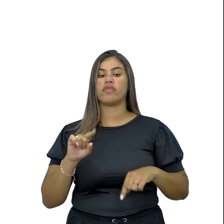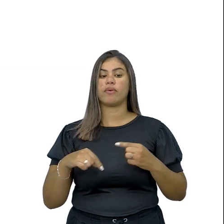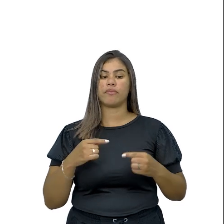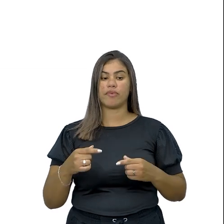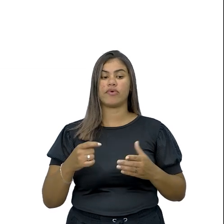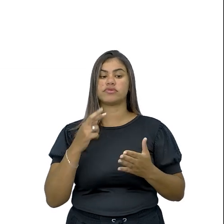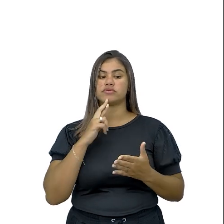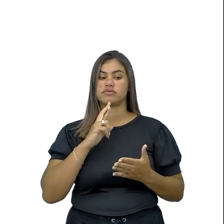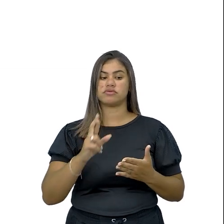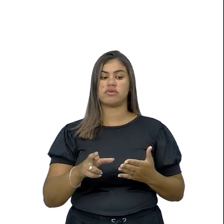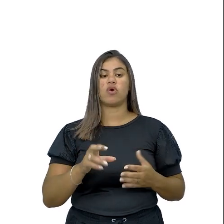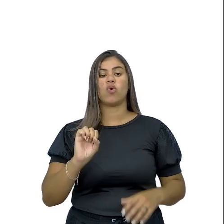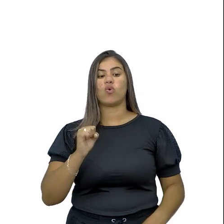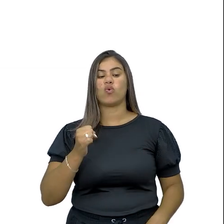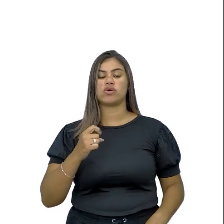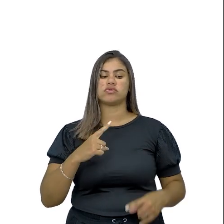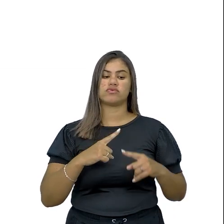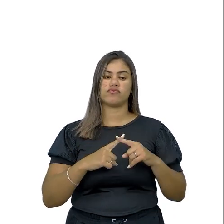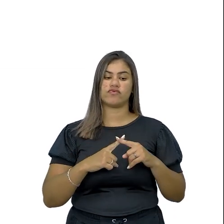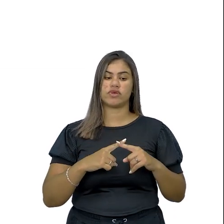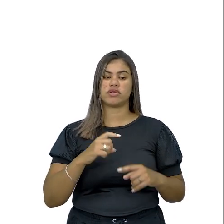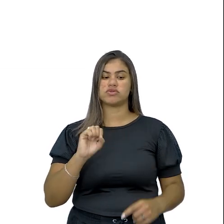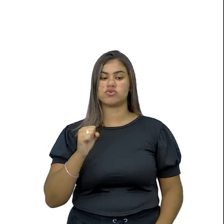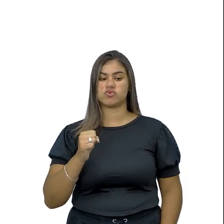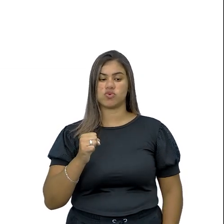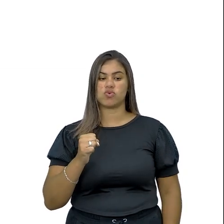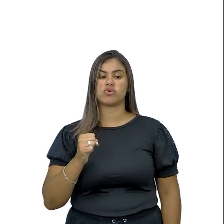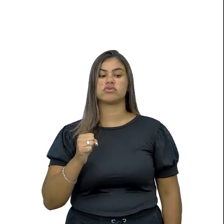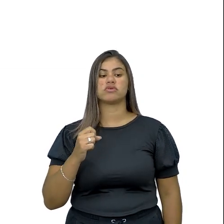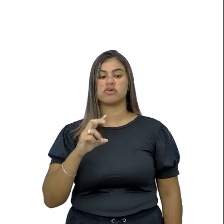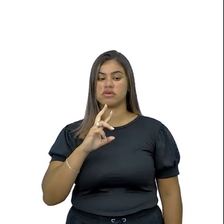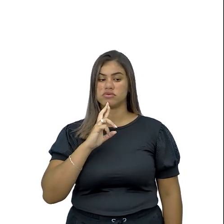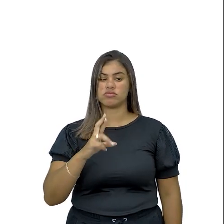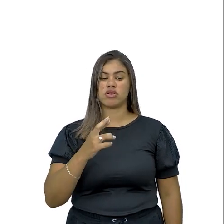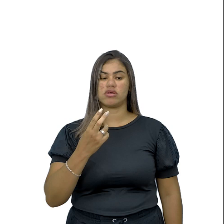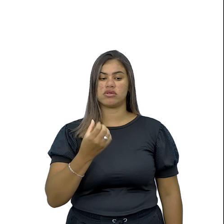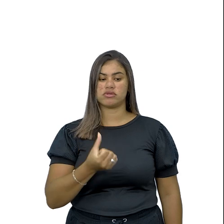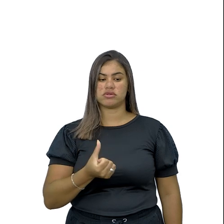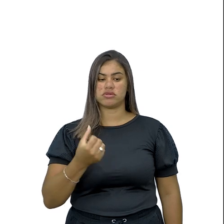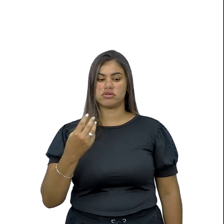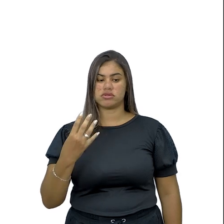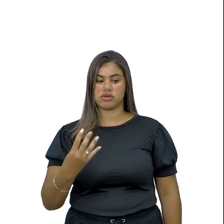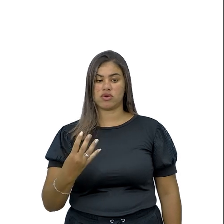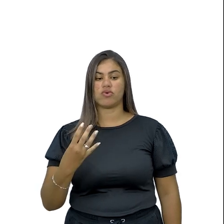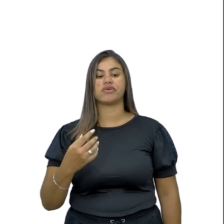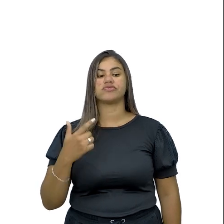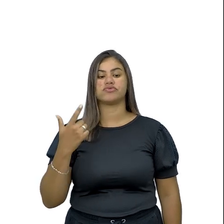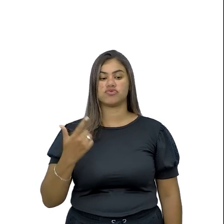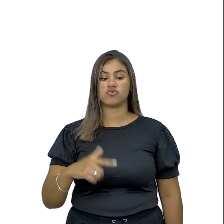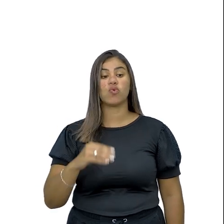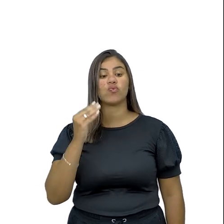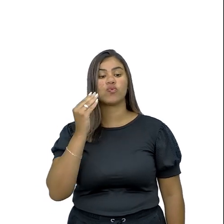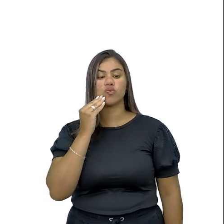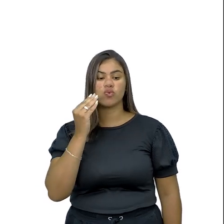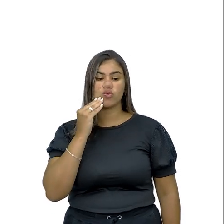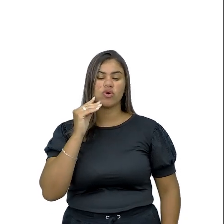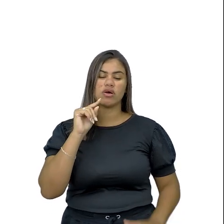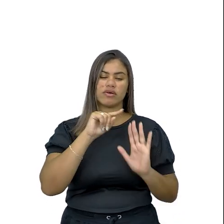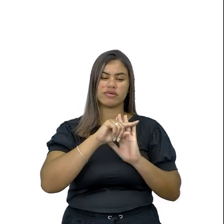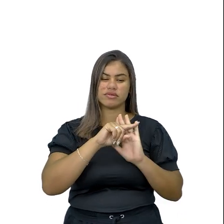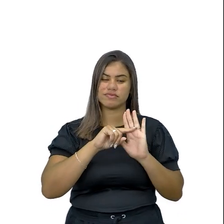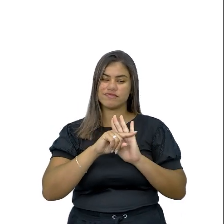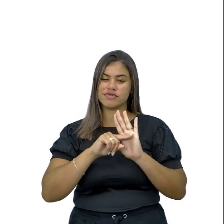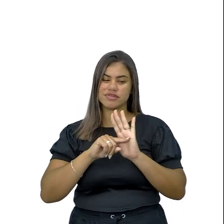pede. Quanto é 8 vezes 8? Bom, 64. Realize o seguinte experimento. De novo, tem experimento, tem a